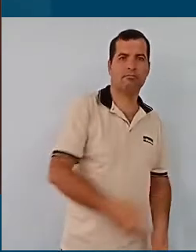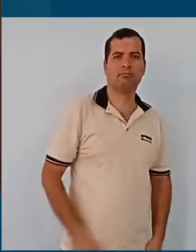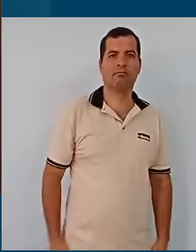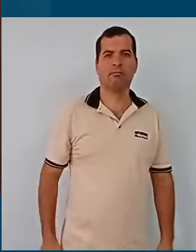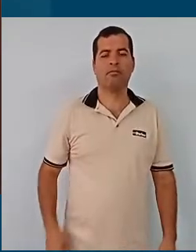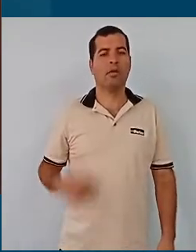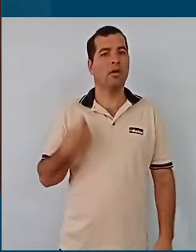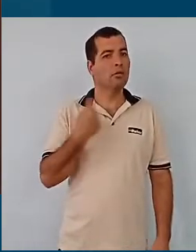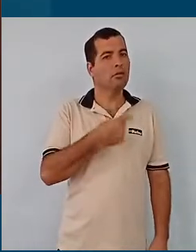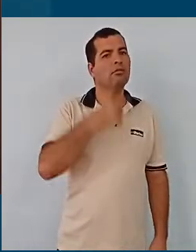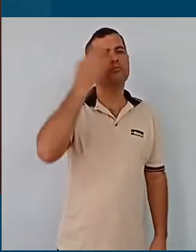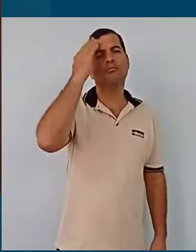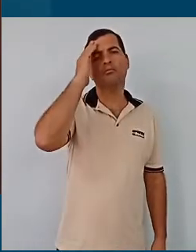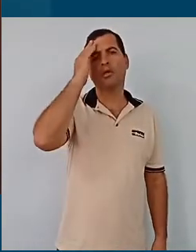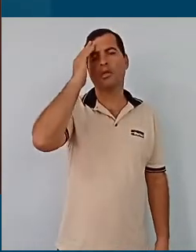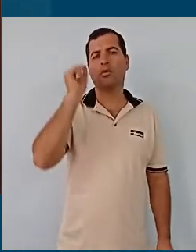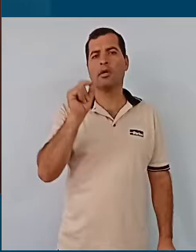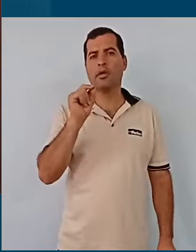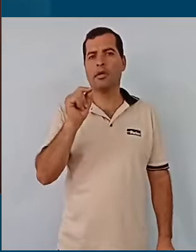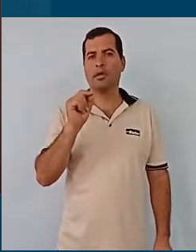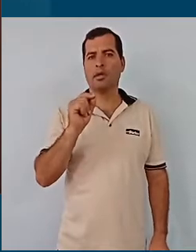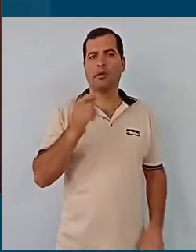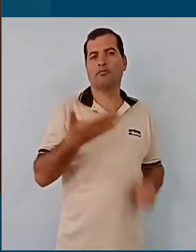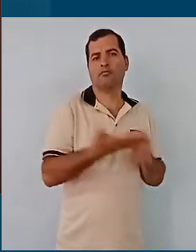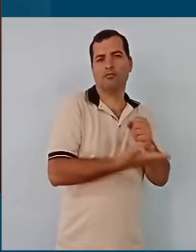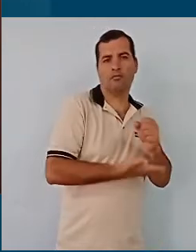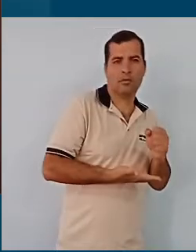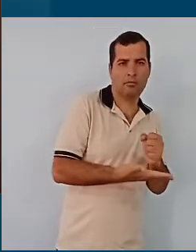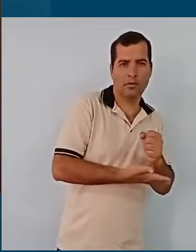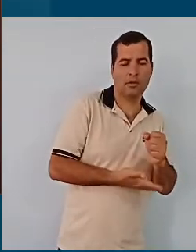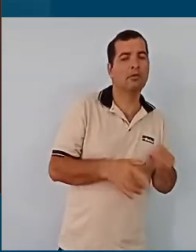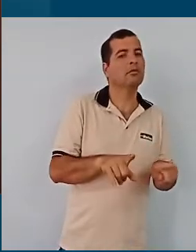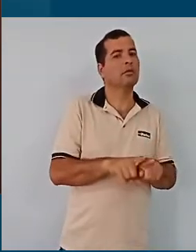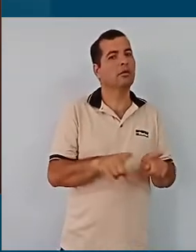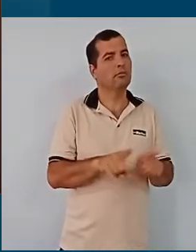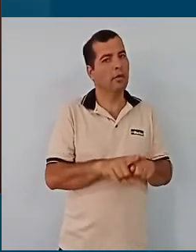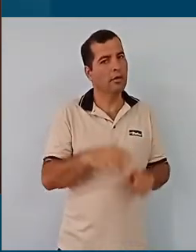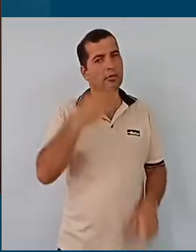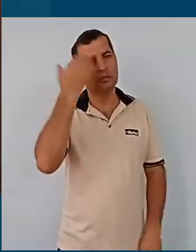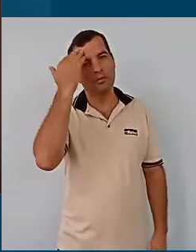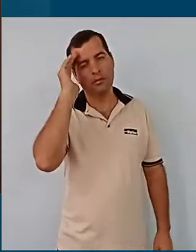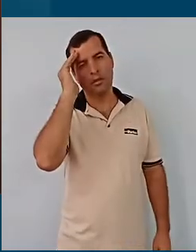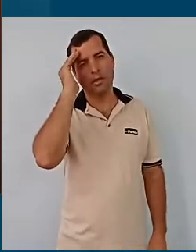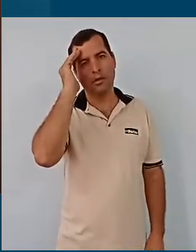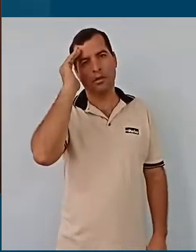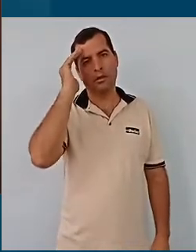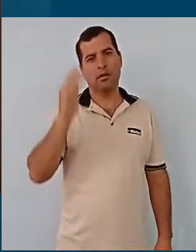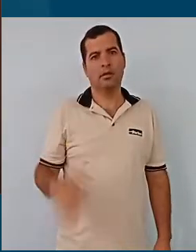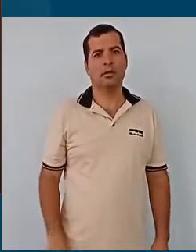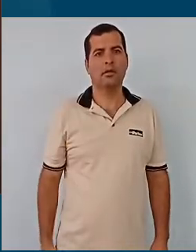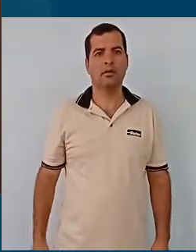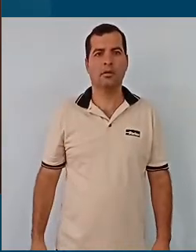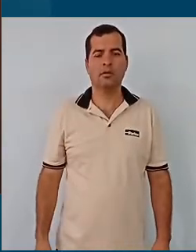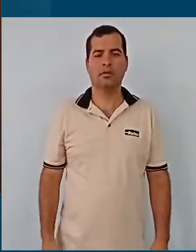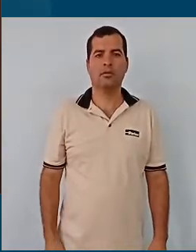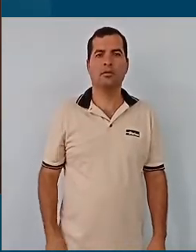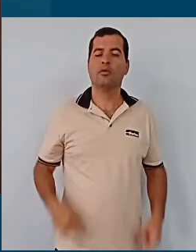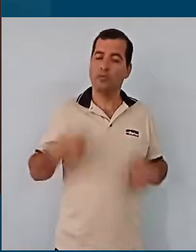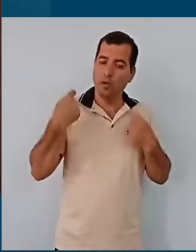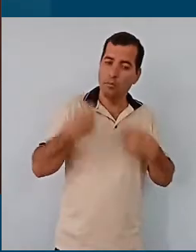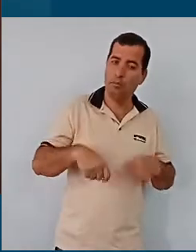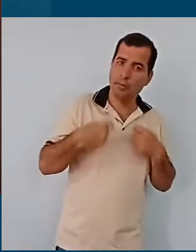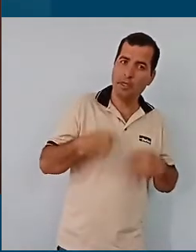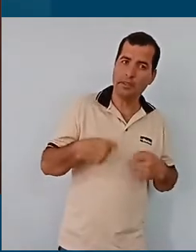gente entender, nós do ensino fundamental, entendermos o que a gente precisa